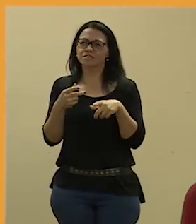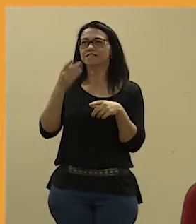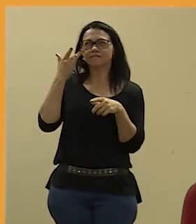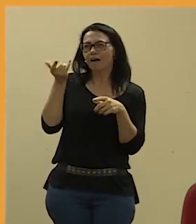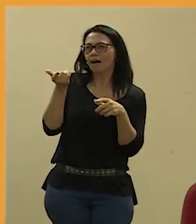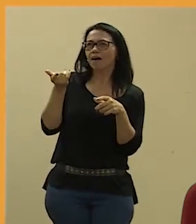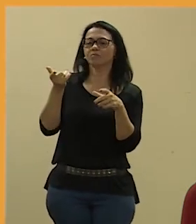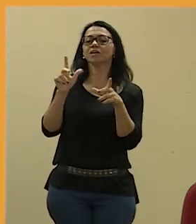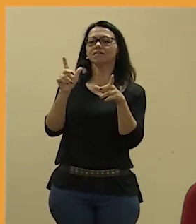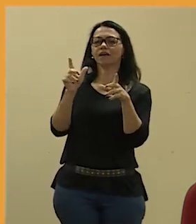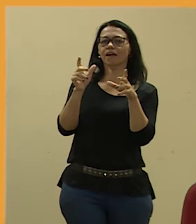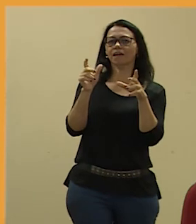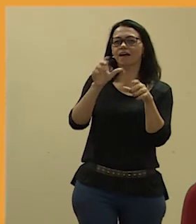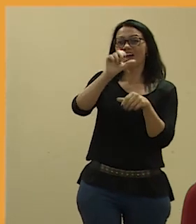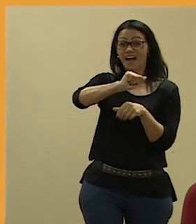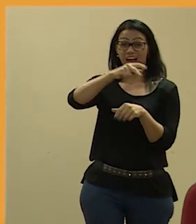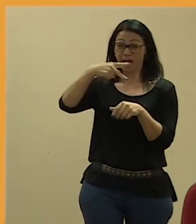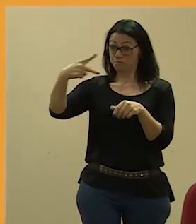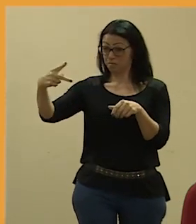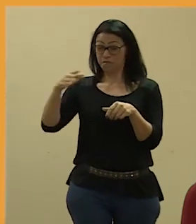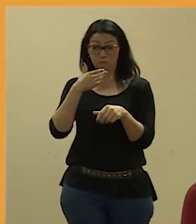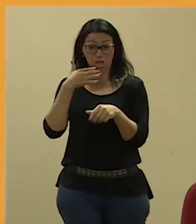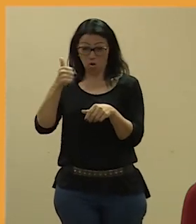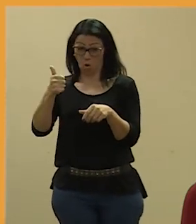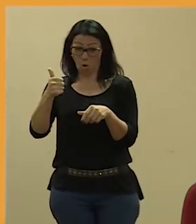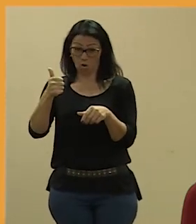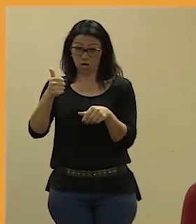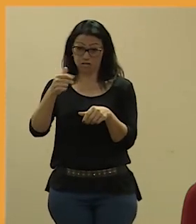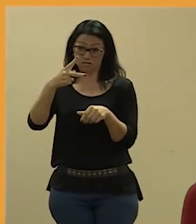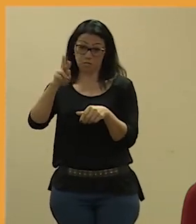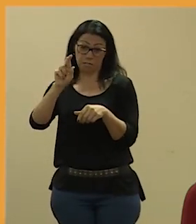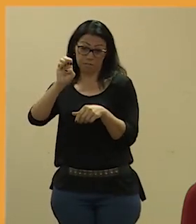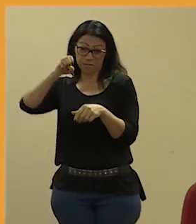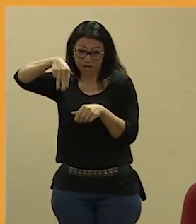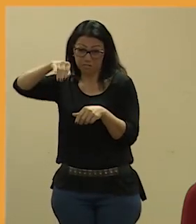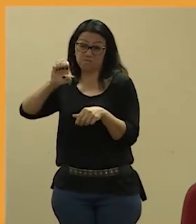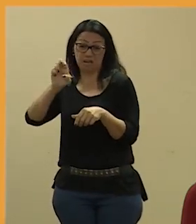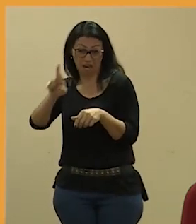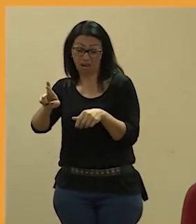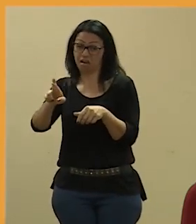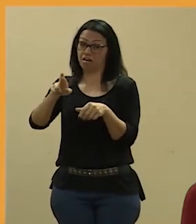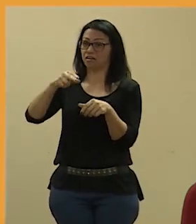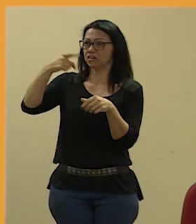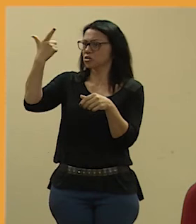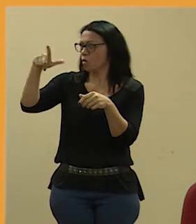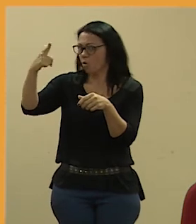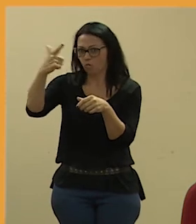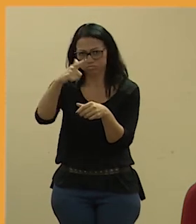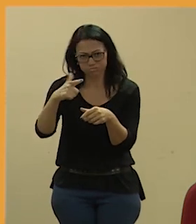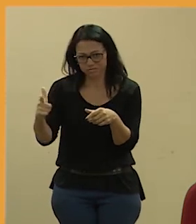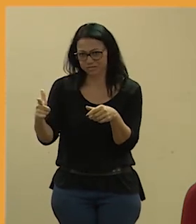mercado ea gente vai ter facilidade para mexer com ele mas para quem não está acostumado com a linguagem audiovisual e vai ser um grande monstro né